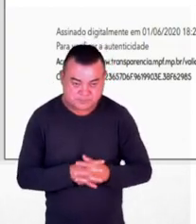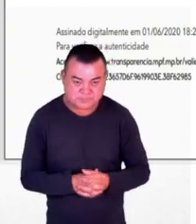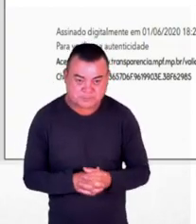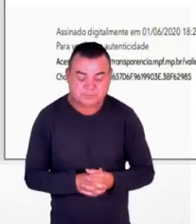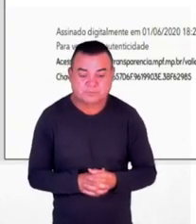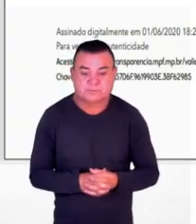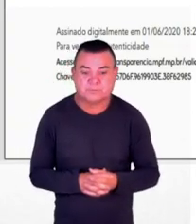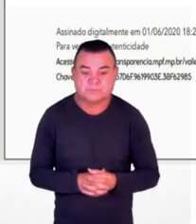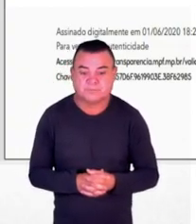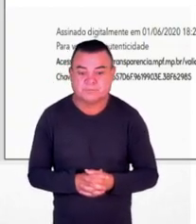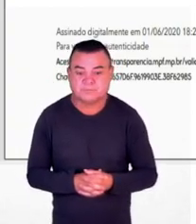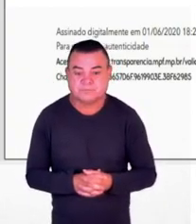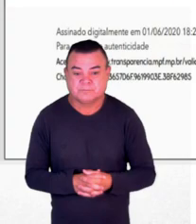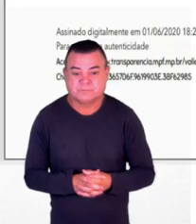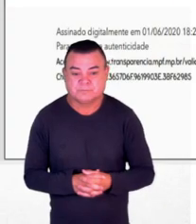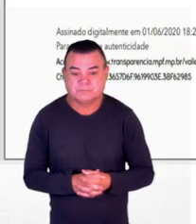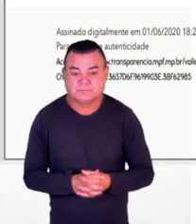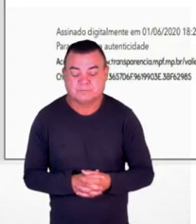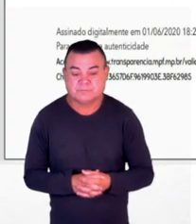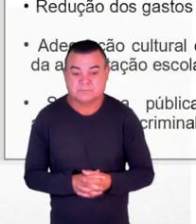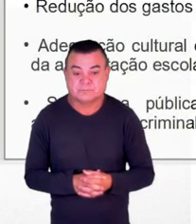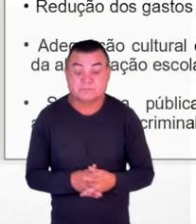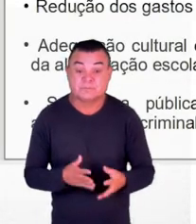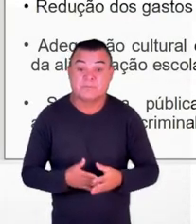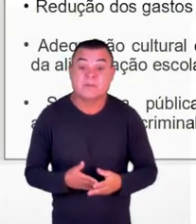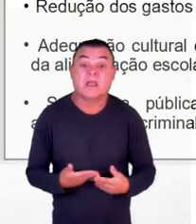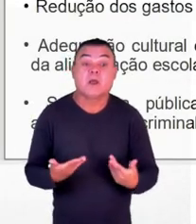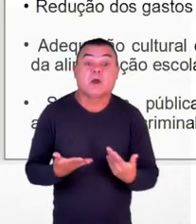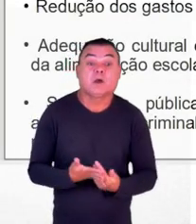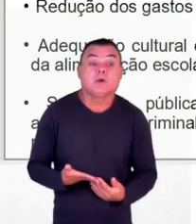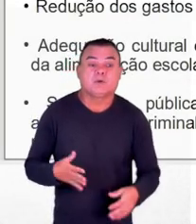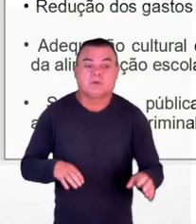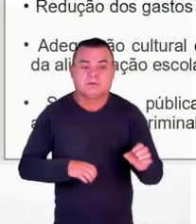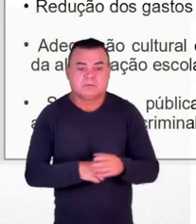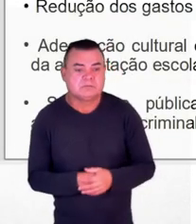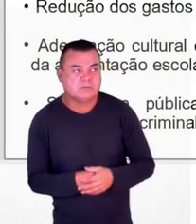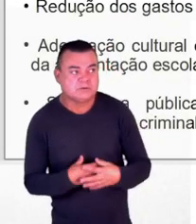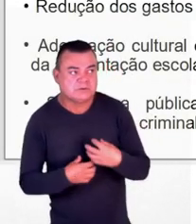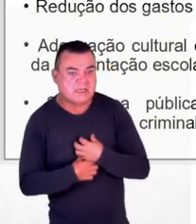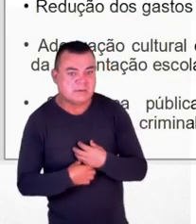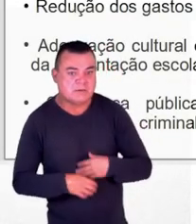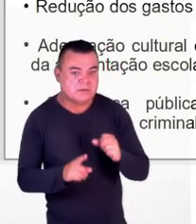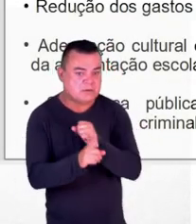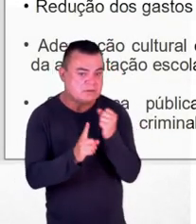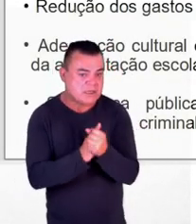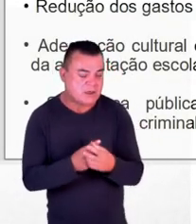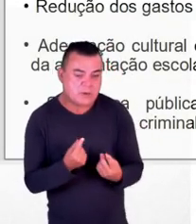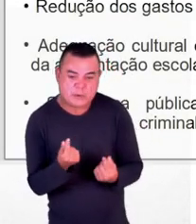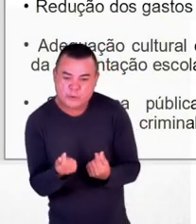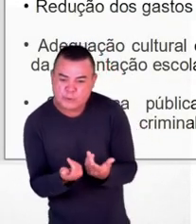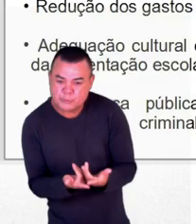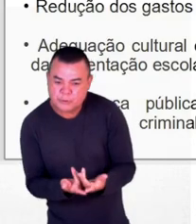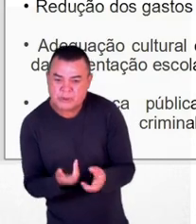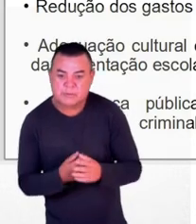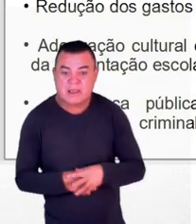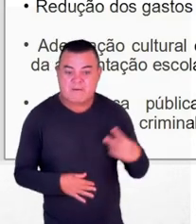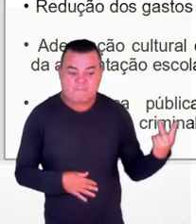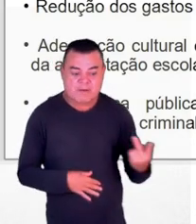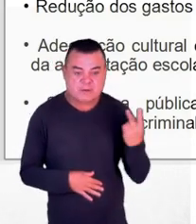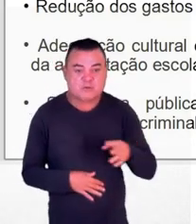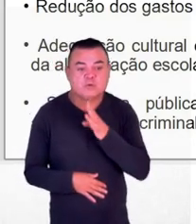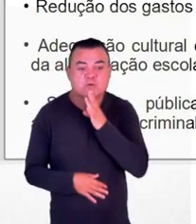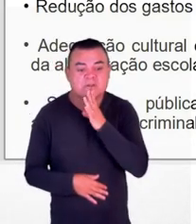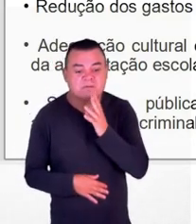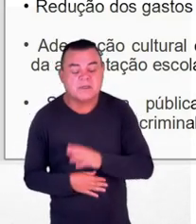né Eh resultados sociais econômicos com essa prática né tem maior soberania segurança alimentar valoriza os conhecimentos de produção